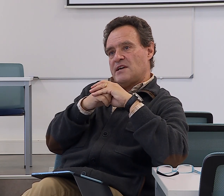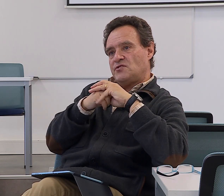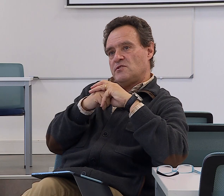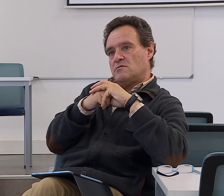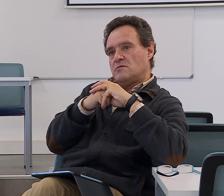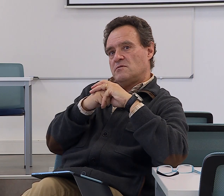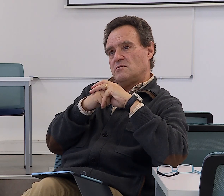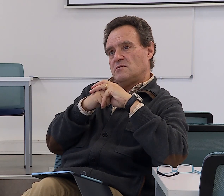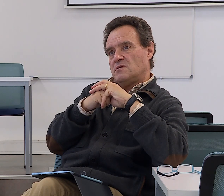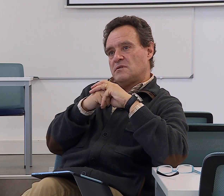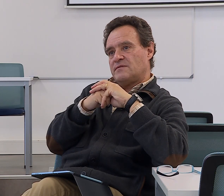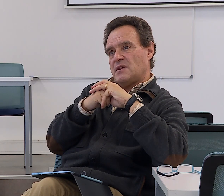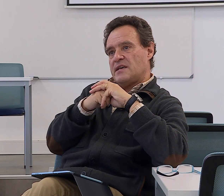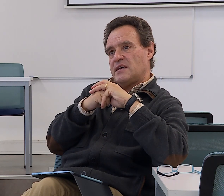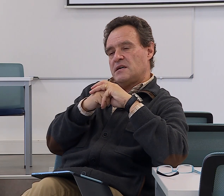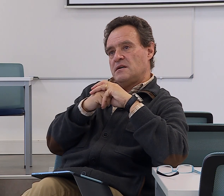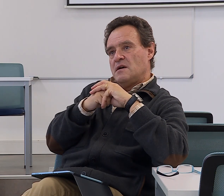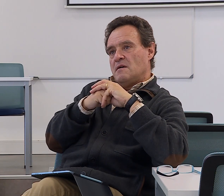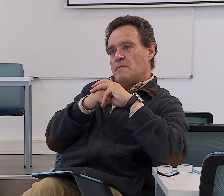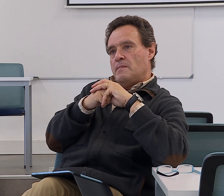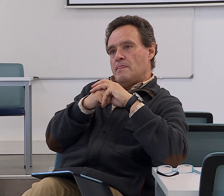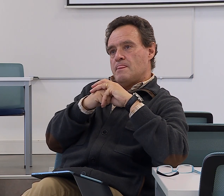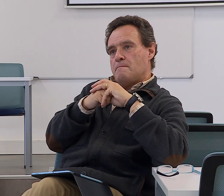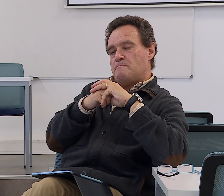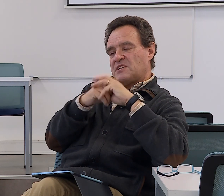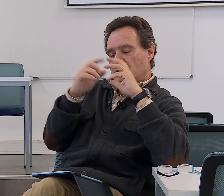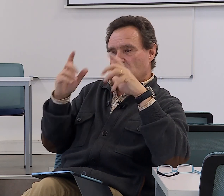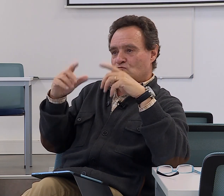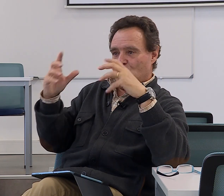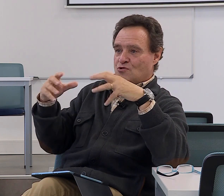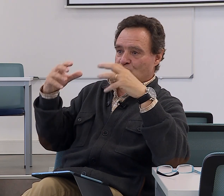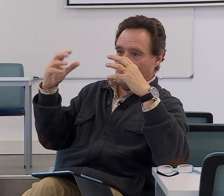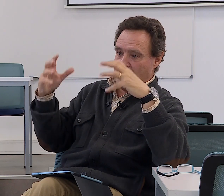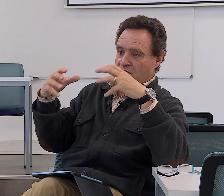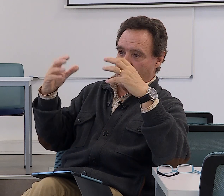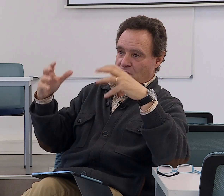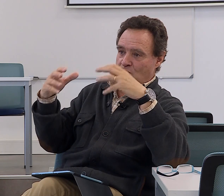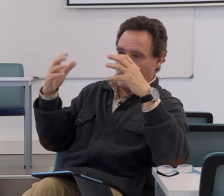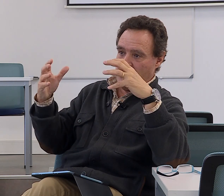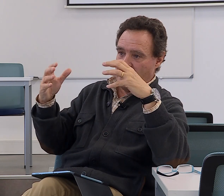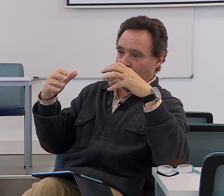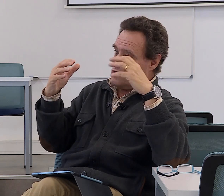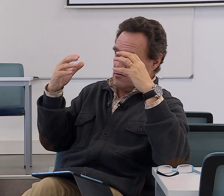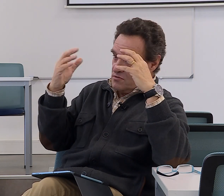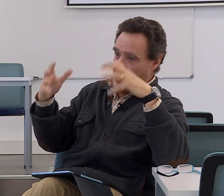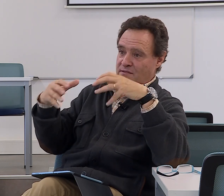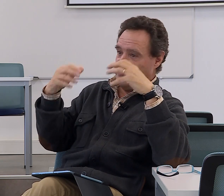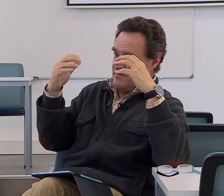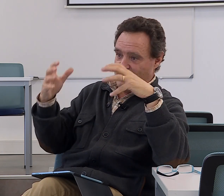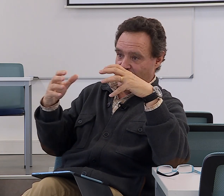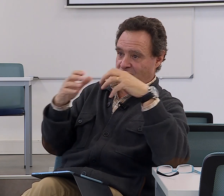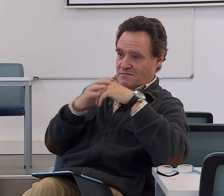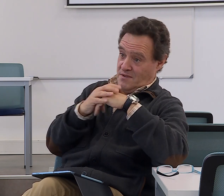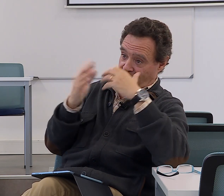que mais ficou revelada, é que, pertencendo todos nós à mesma humanidade, nós não estávamos